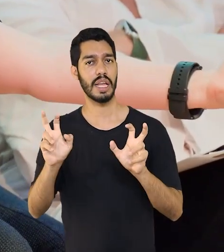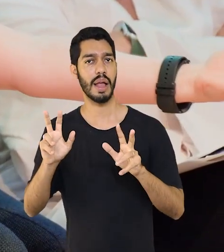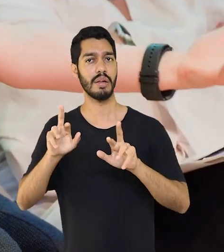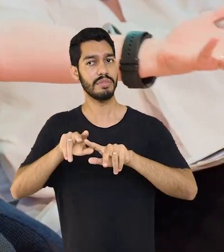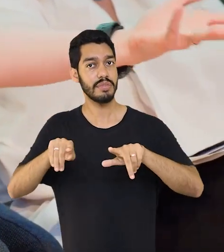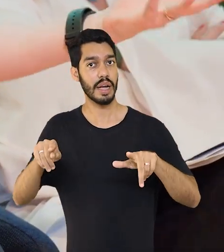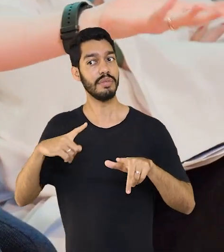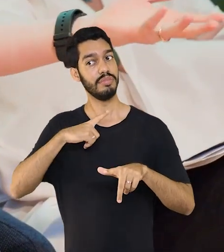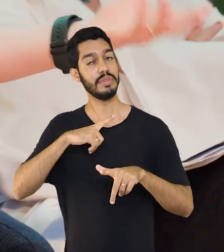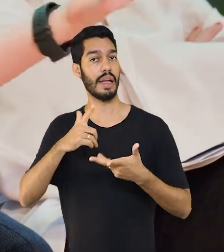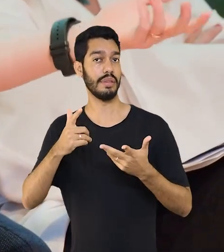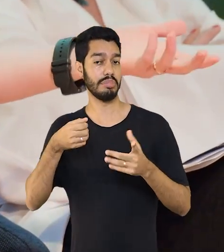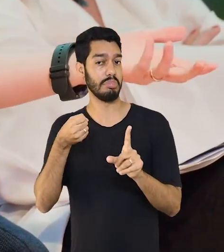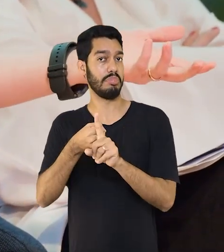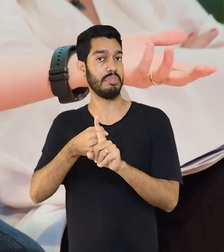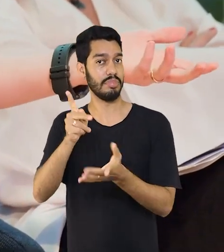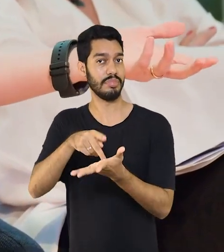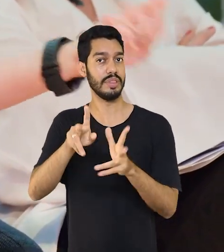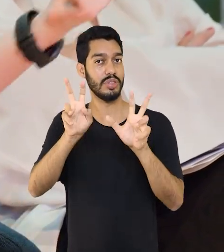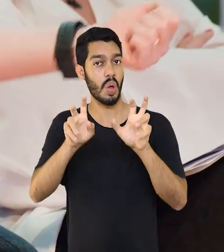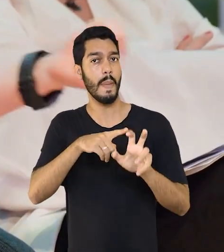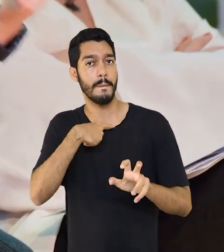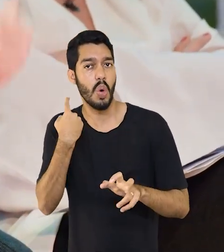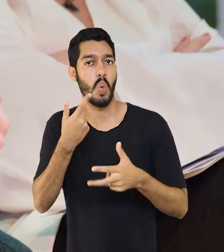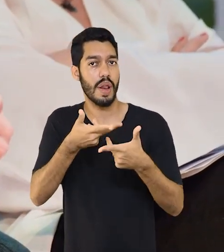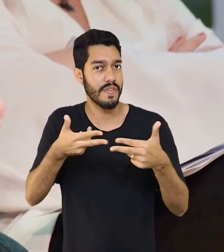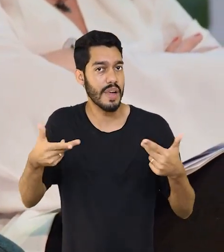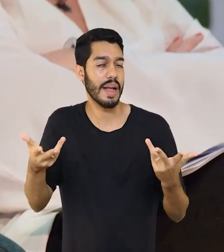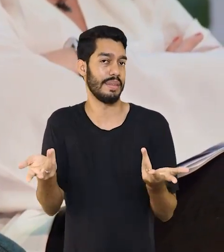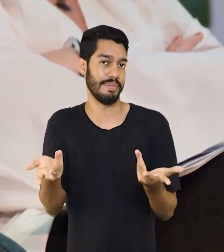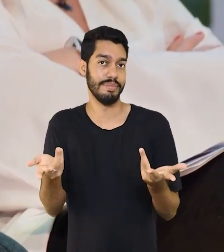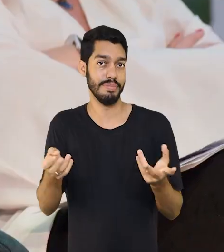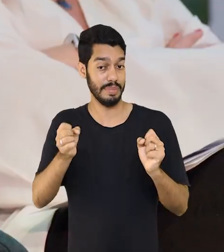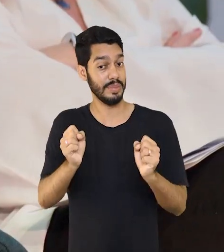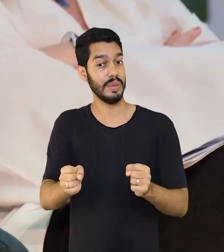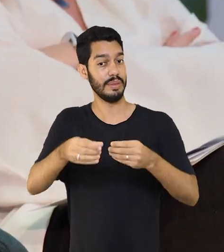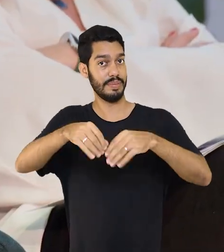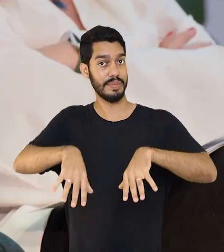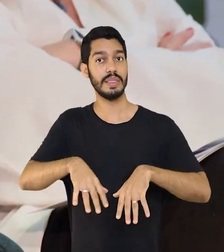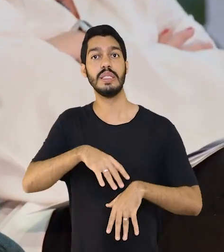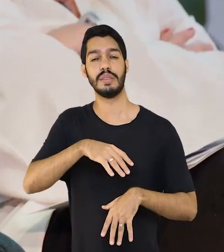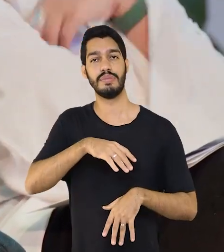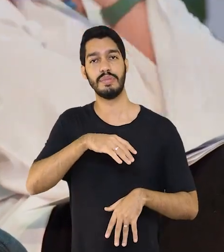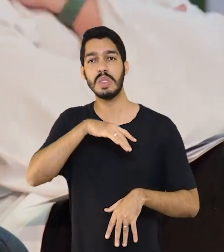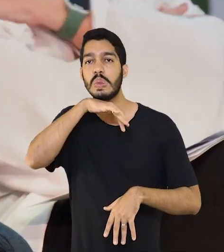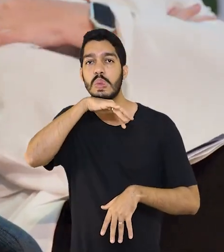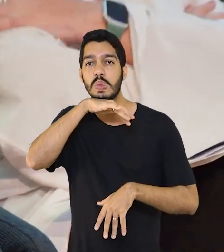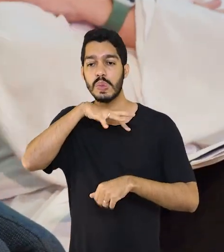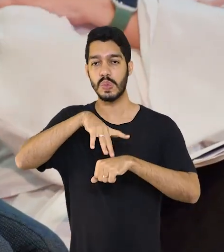a caneta. Por quê? Porque o tratamento da obesidade é importante, porque a obesidade impacta em desfechos de mortalidade, em